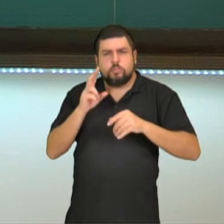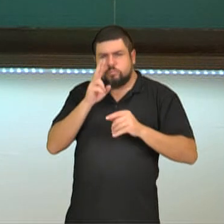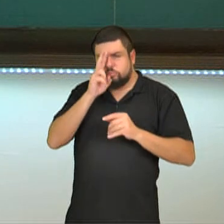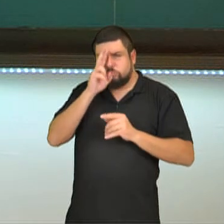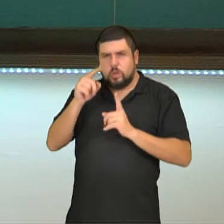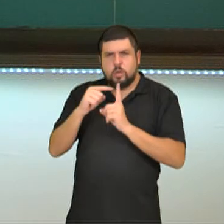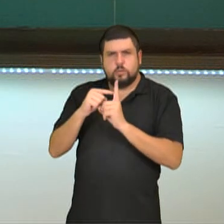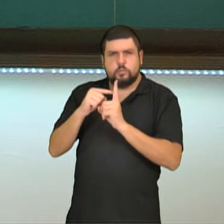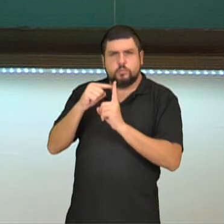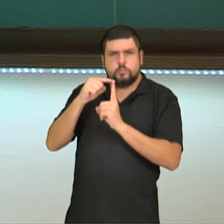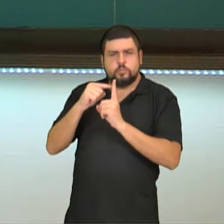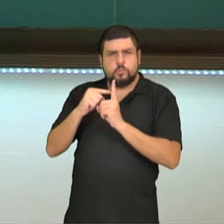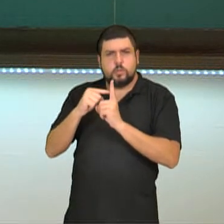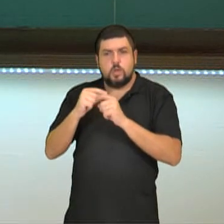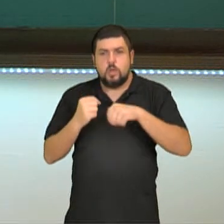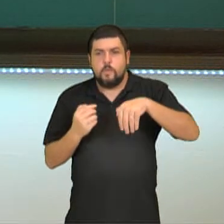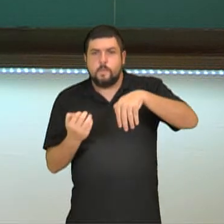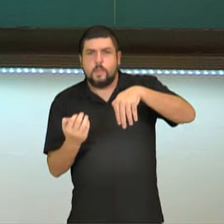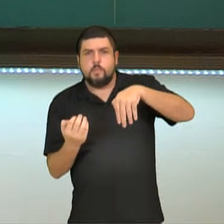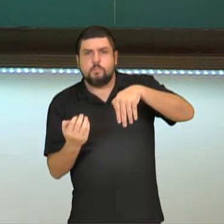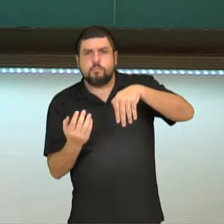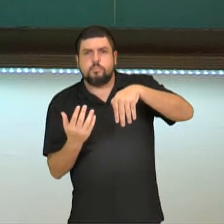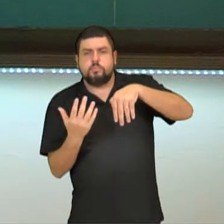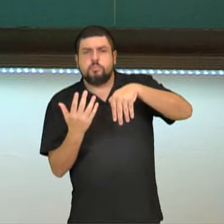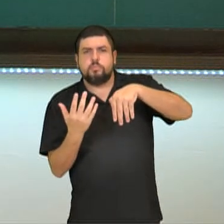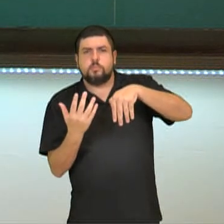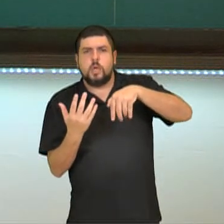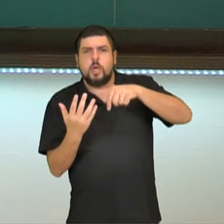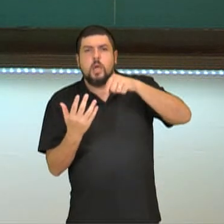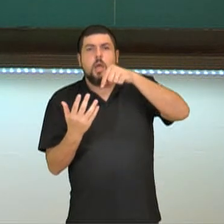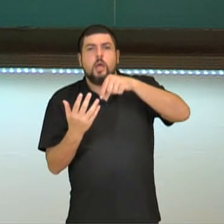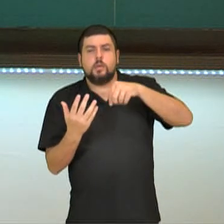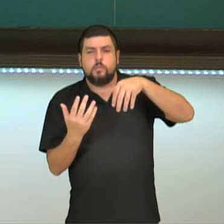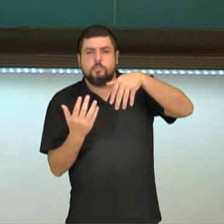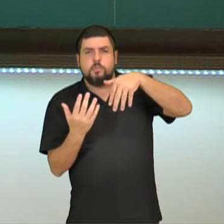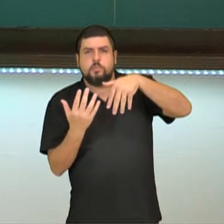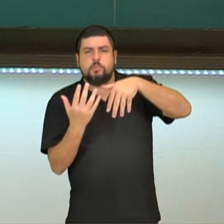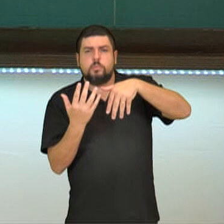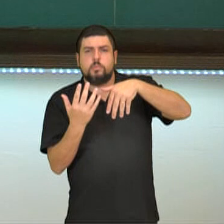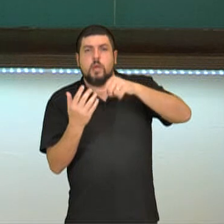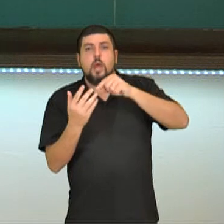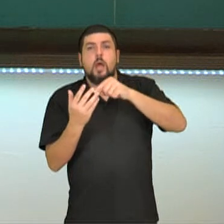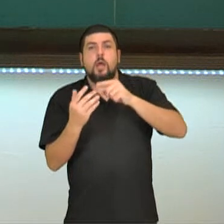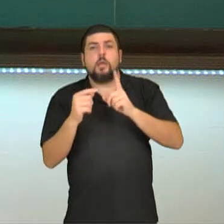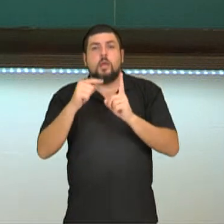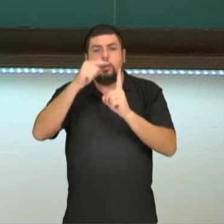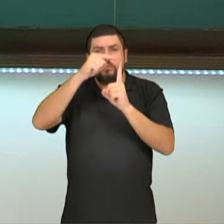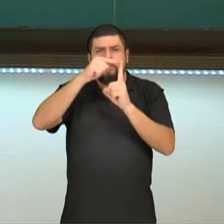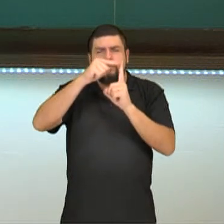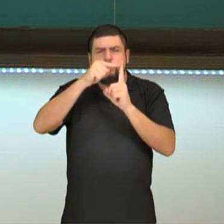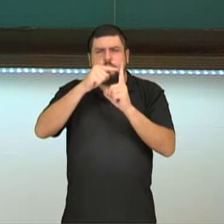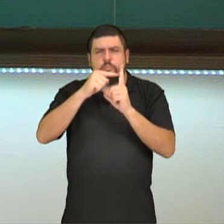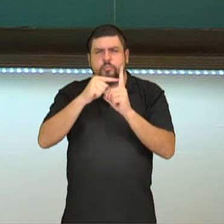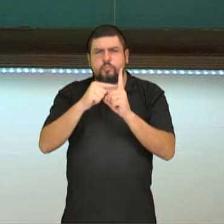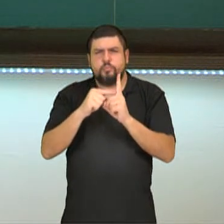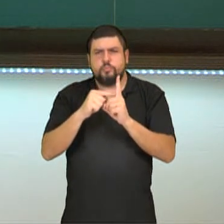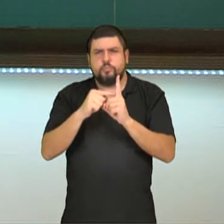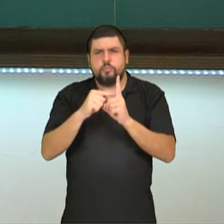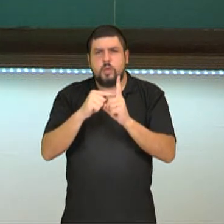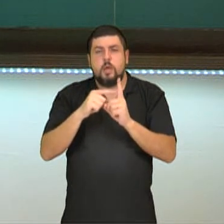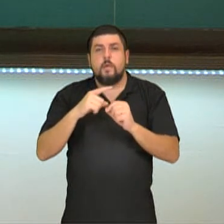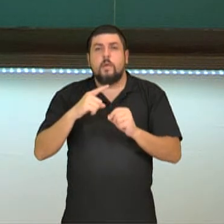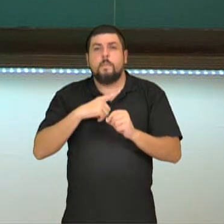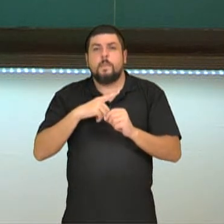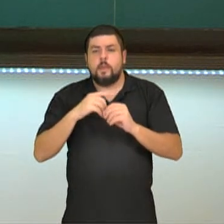acontece o que a energia térmica foi gasta para realizar trabalho. Então esse gás reduz a temperatura e começa a criar partículas